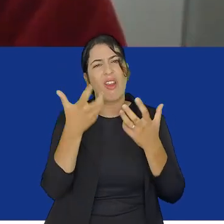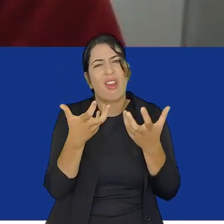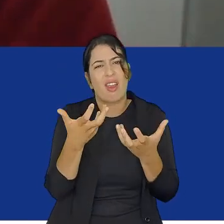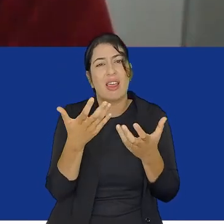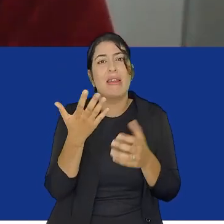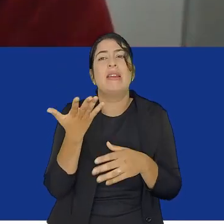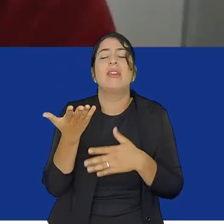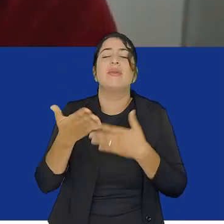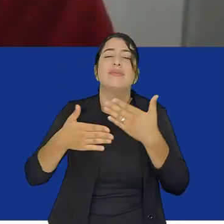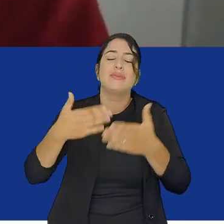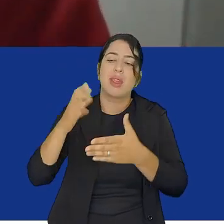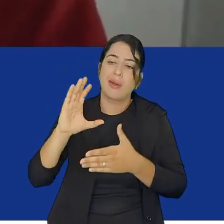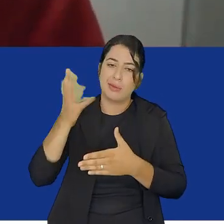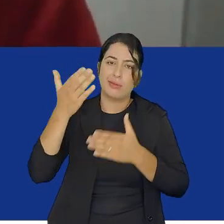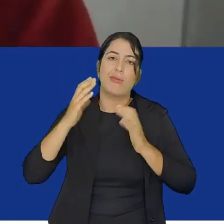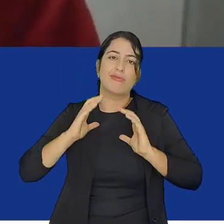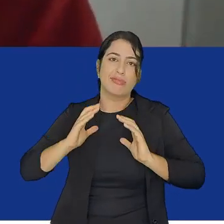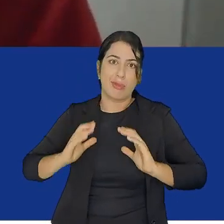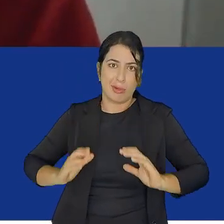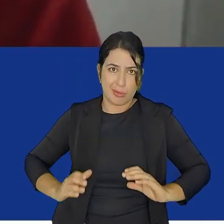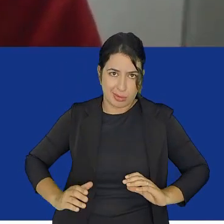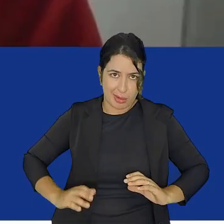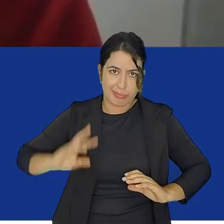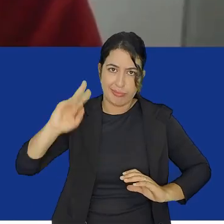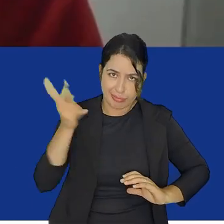todo o contexto, tendo comportamentos que são